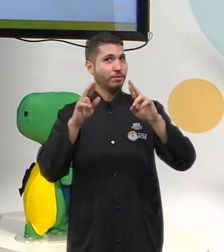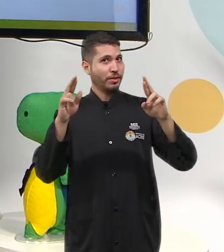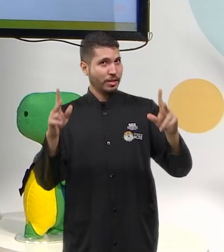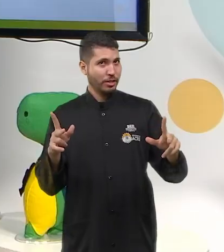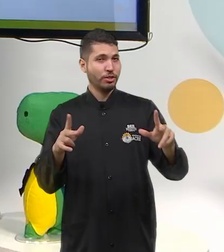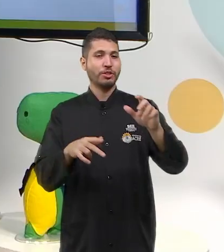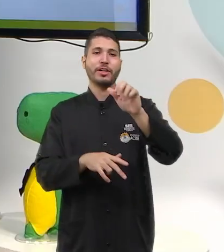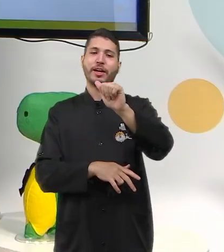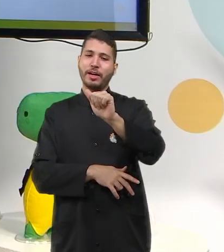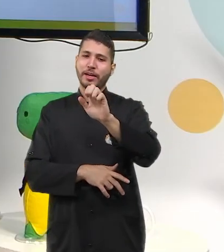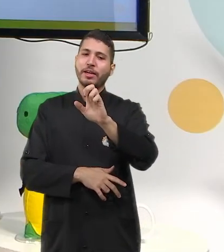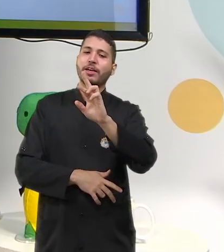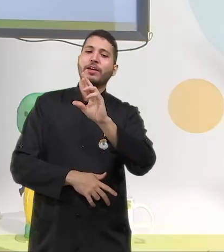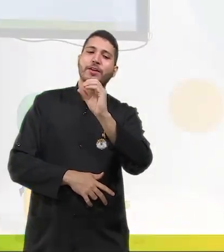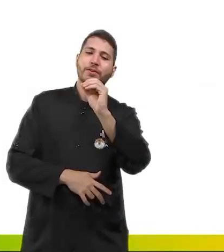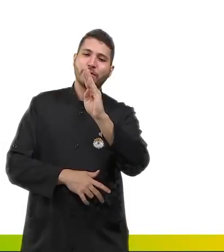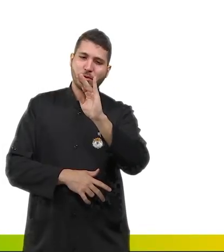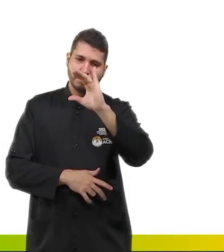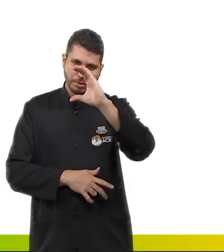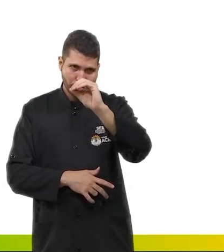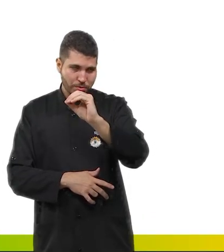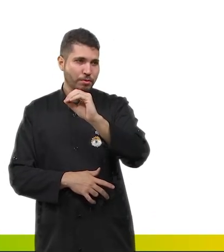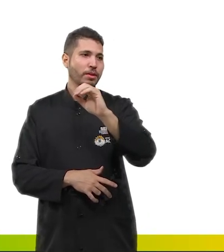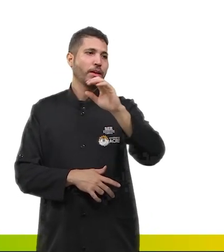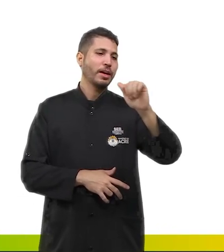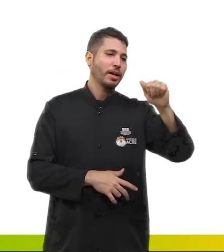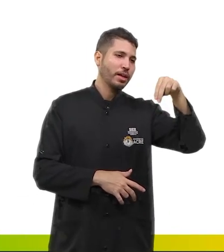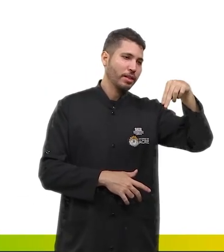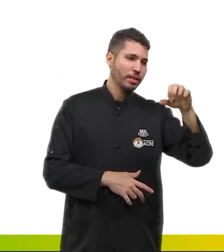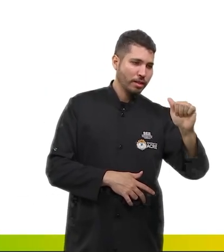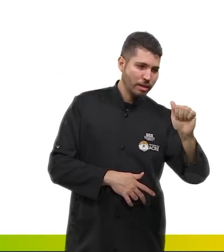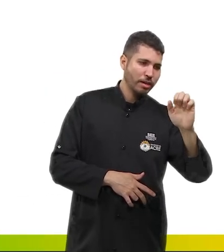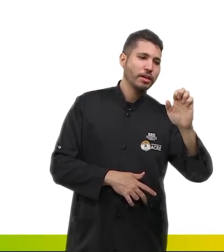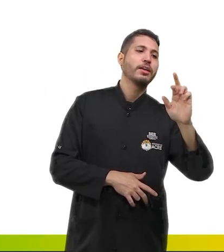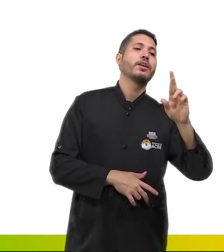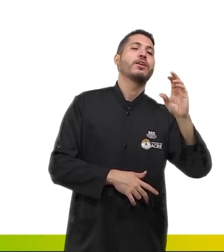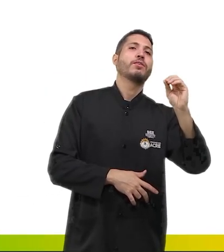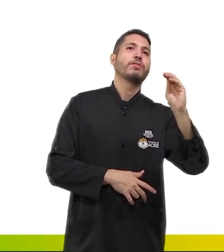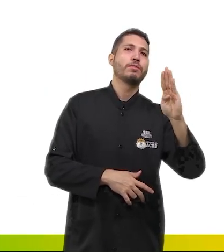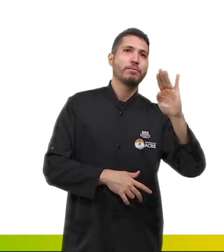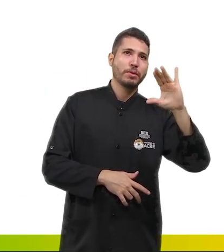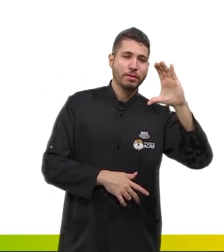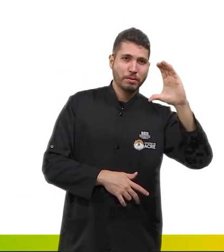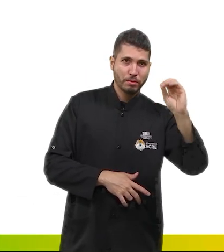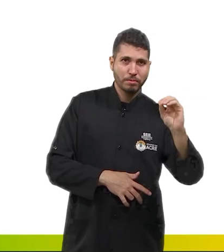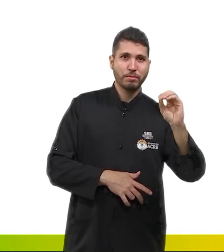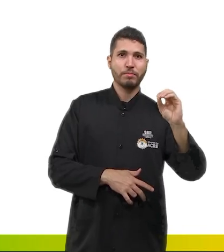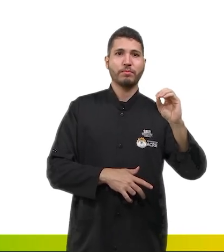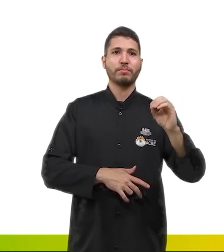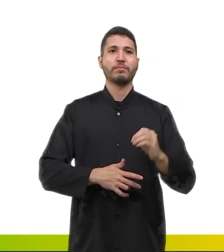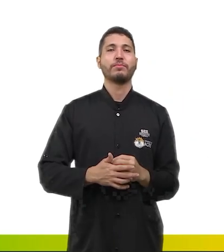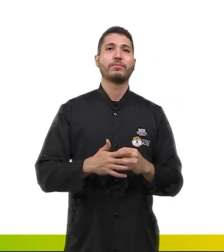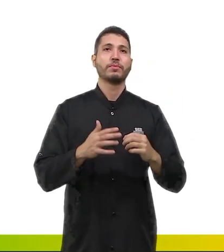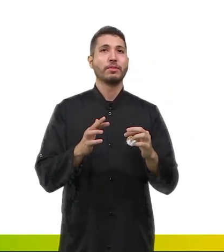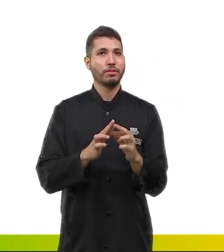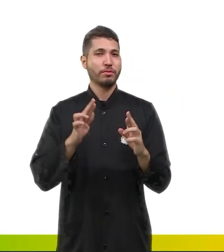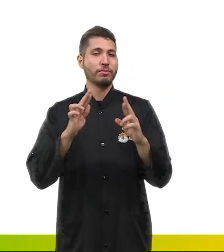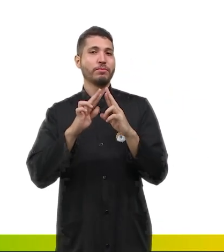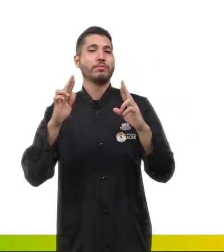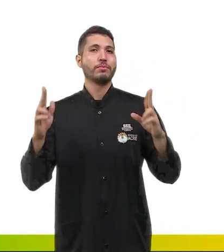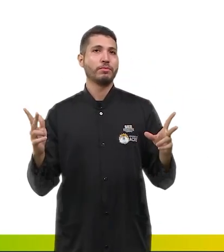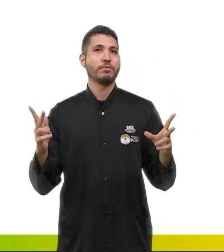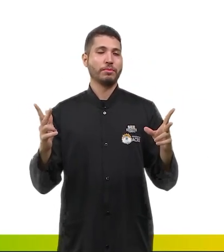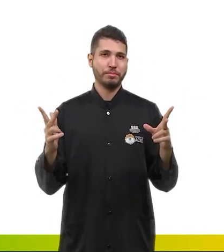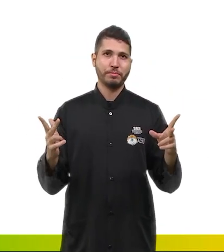de resistência, tá bom? Então, aqui dentro da concepção energética, porque acaba a fonte, o consumo de energia para a realização daquela